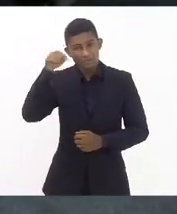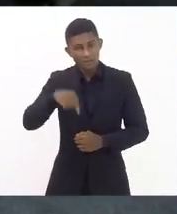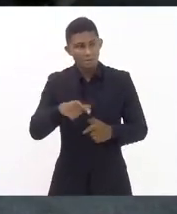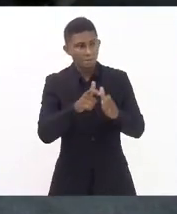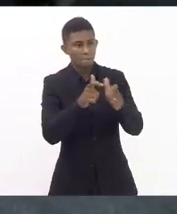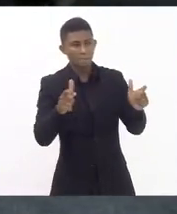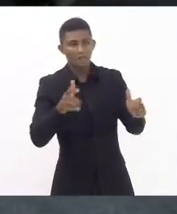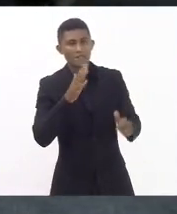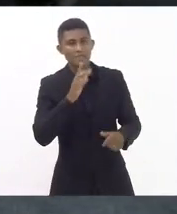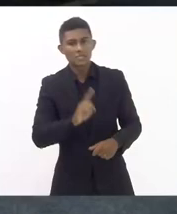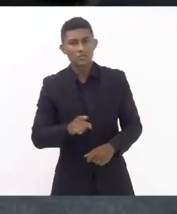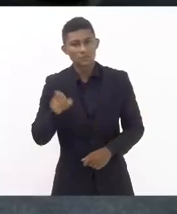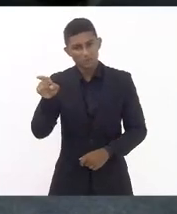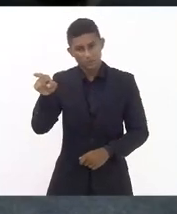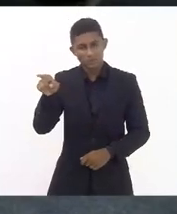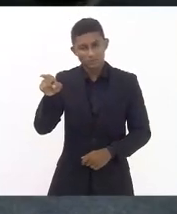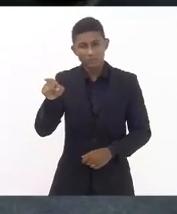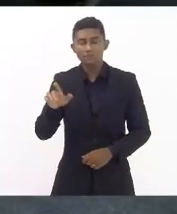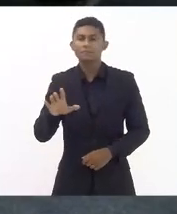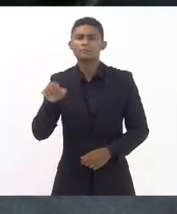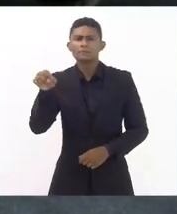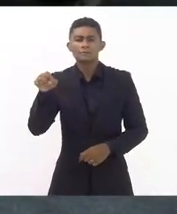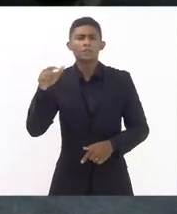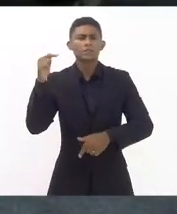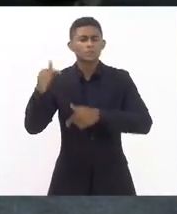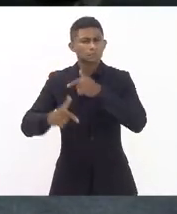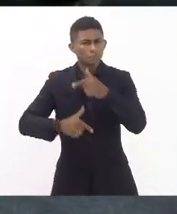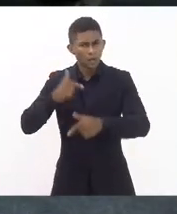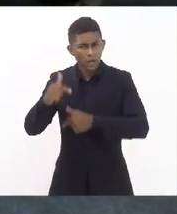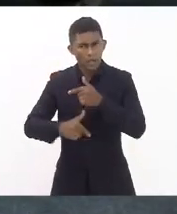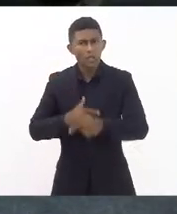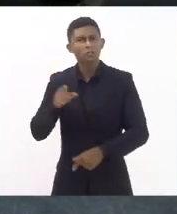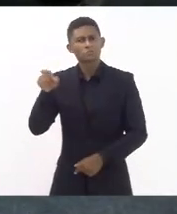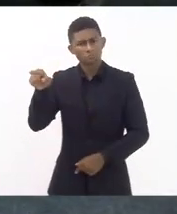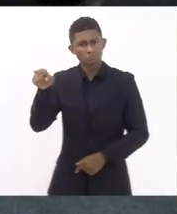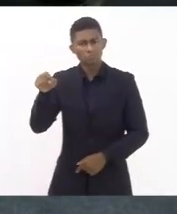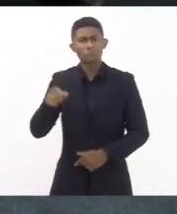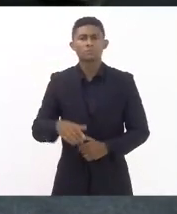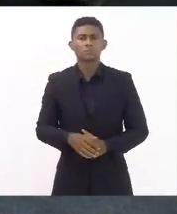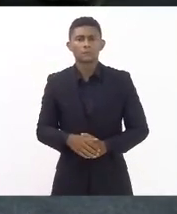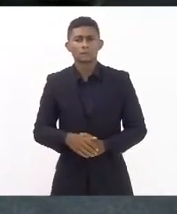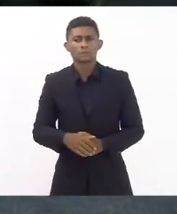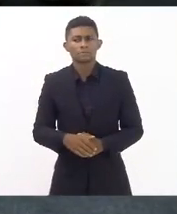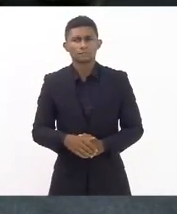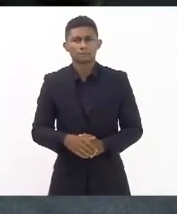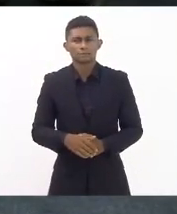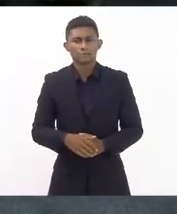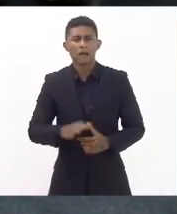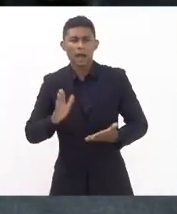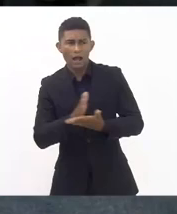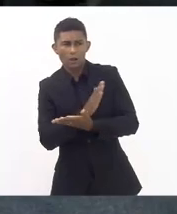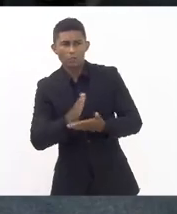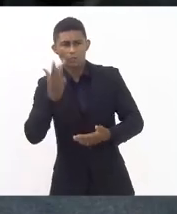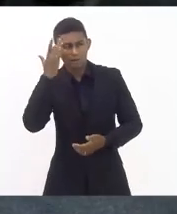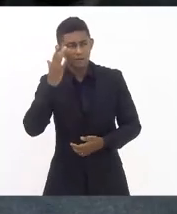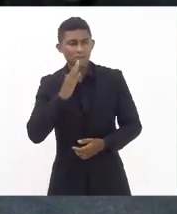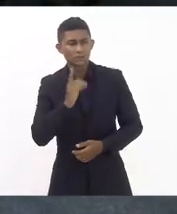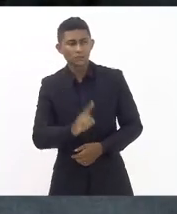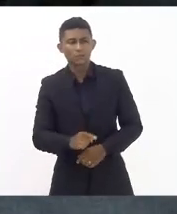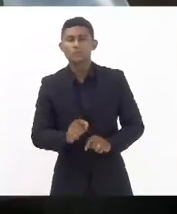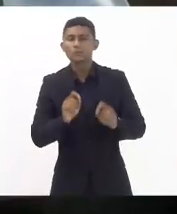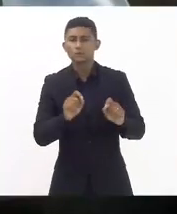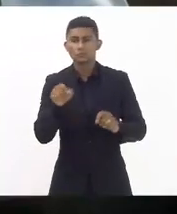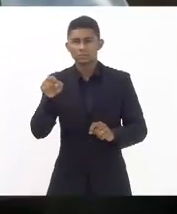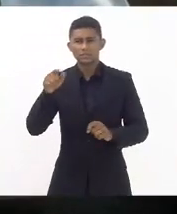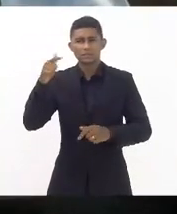conheçam, o trabalho que é feito, eu acho que conhece muito, mas talvez alguns não, Talíria, o trabalho que